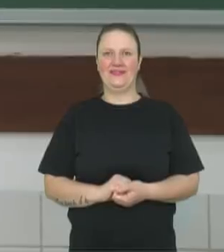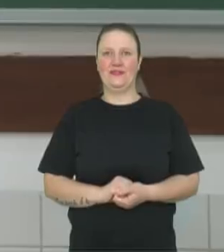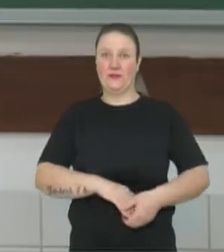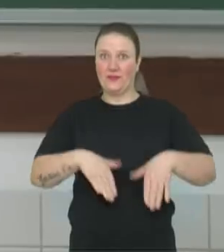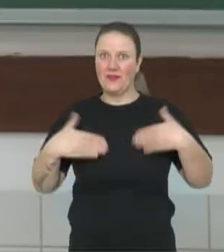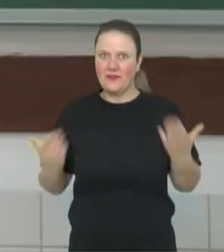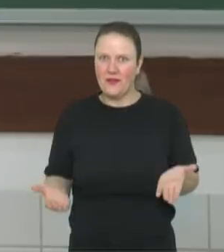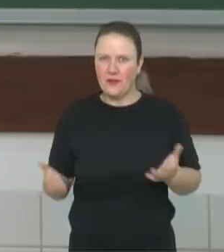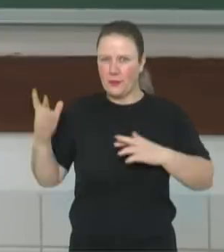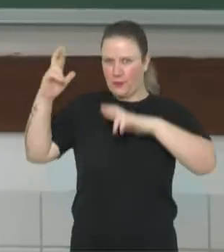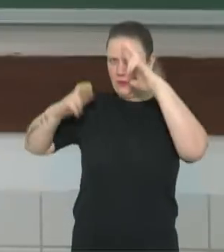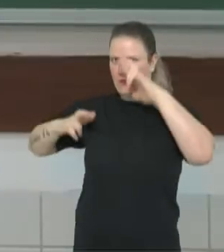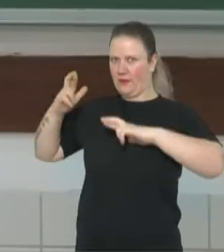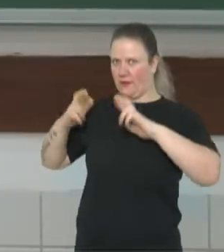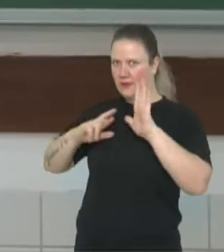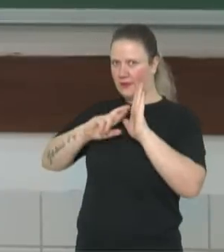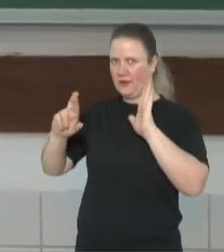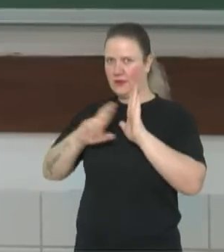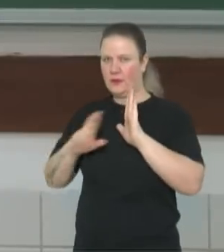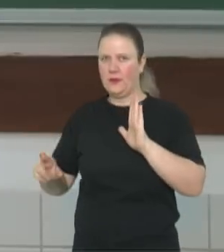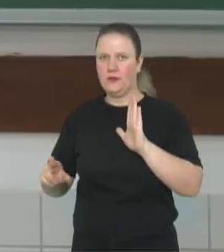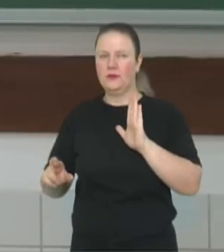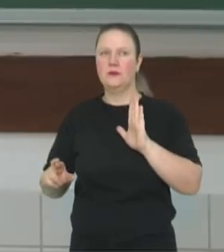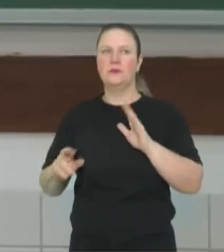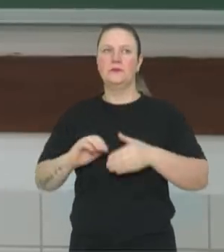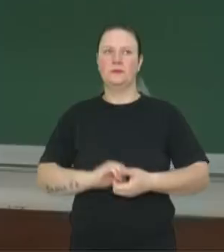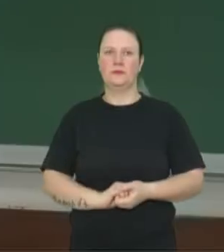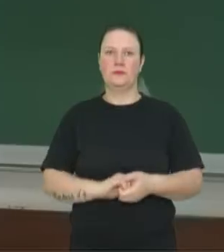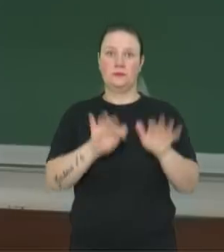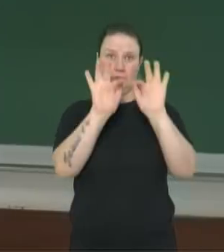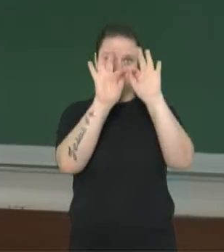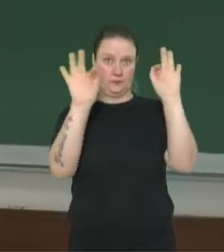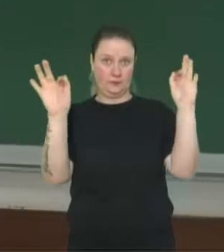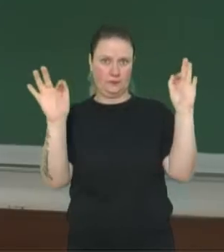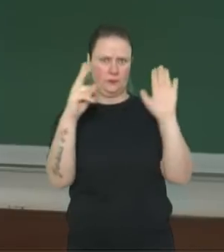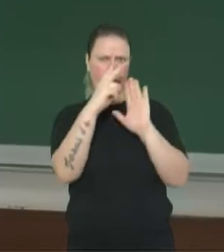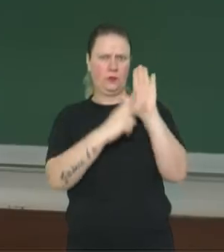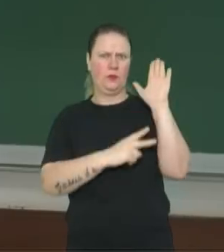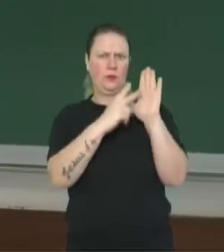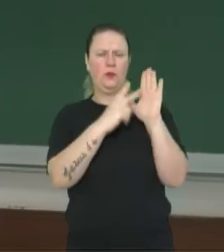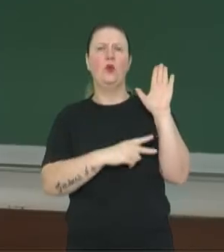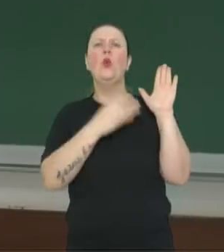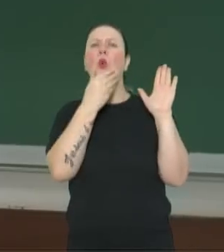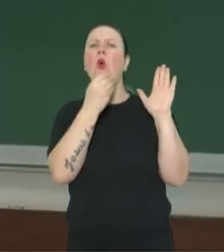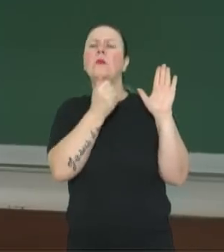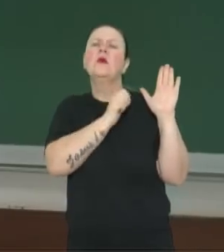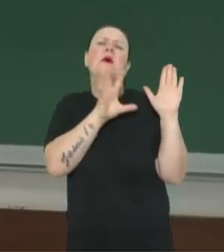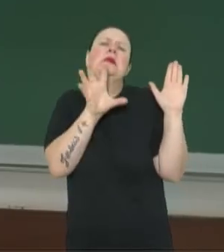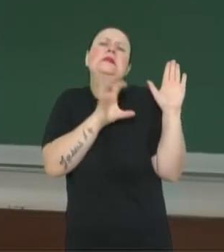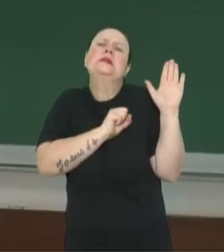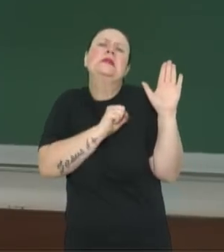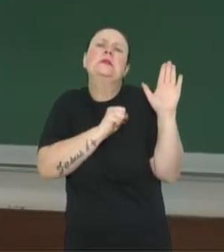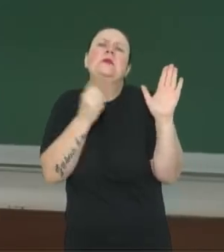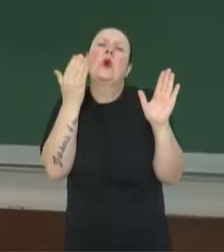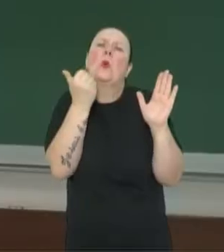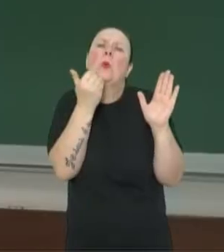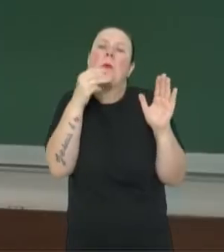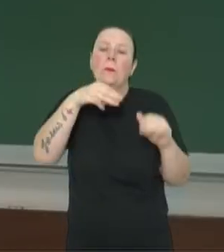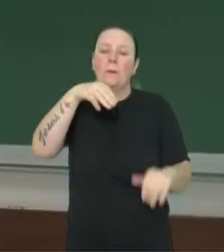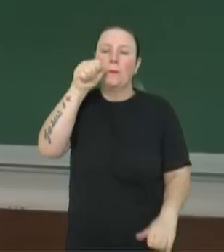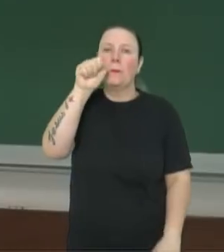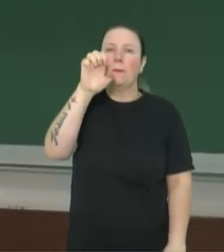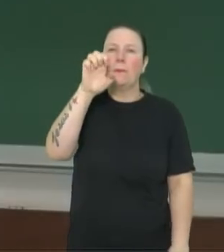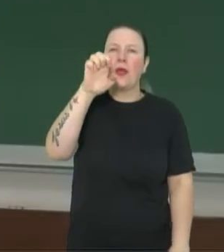Então, vamos conferir as respostas. Mr. Bear loves to eat. O que ele ama comer? Mel,